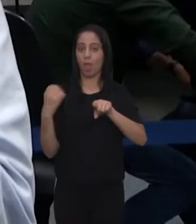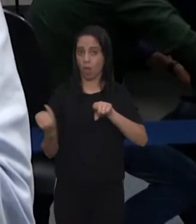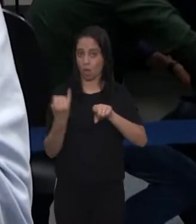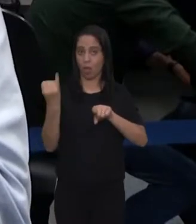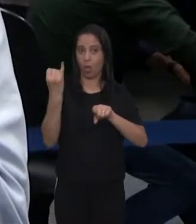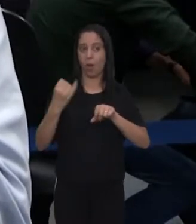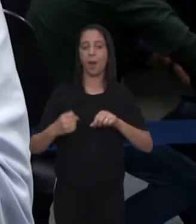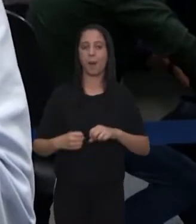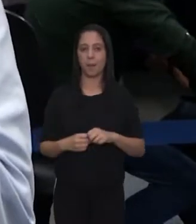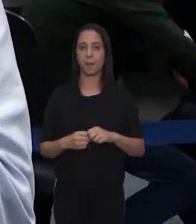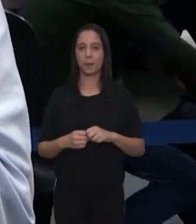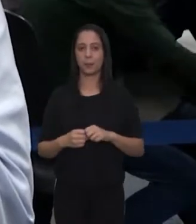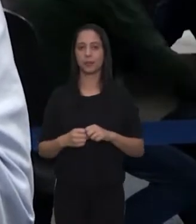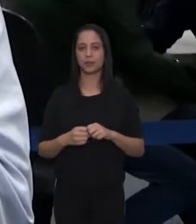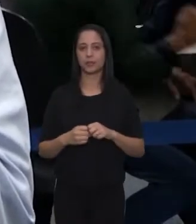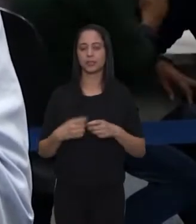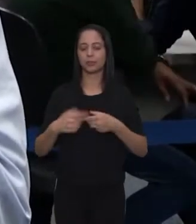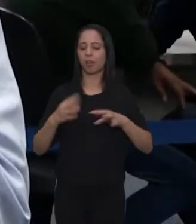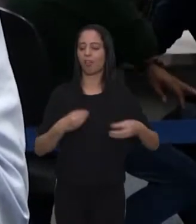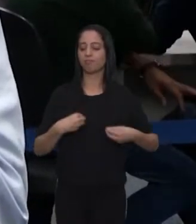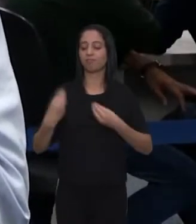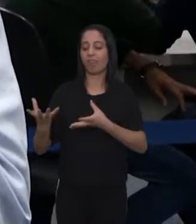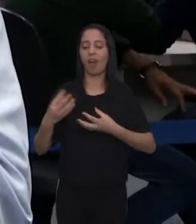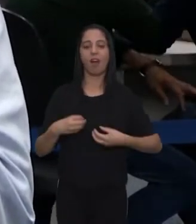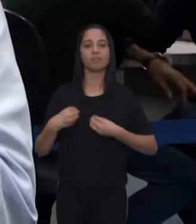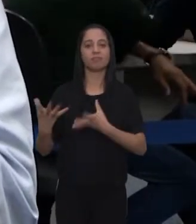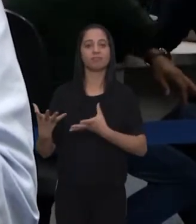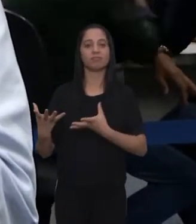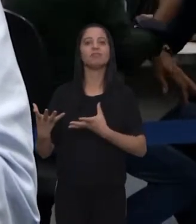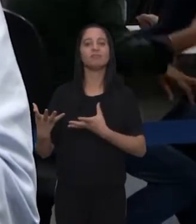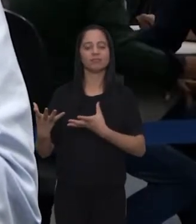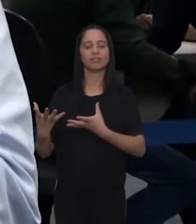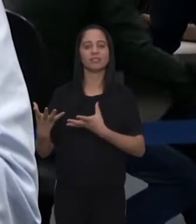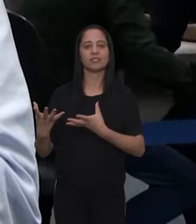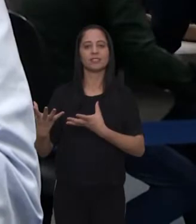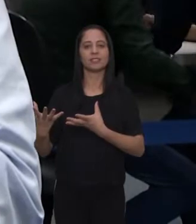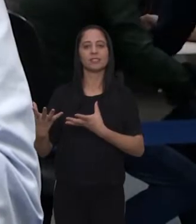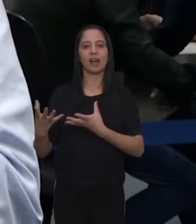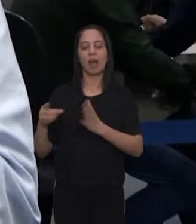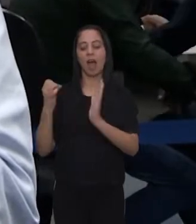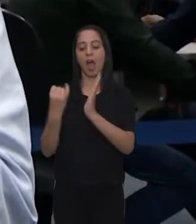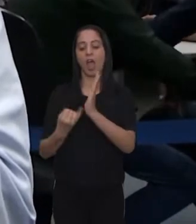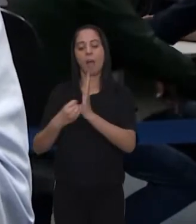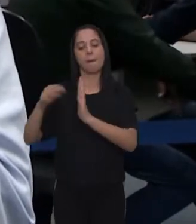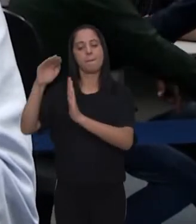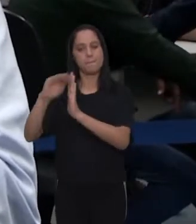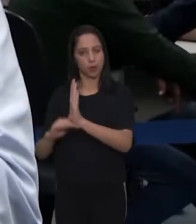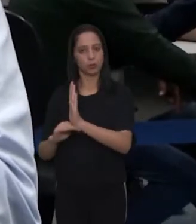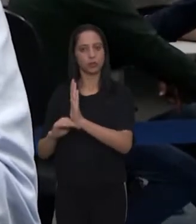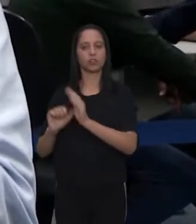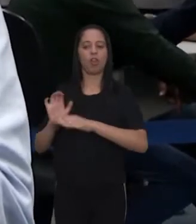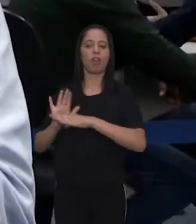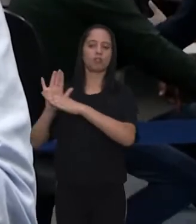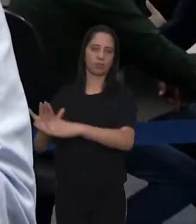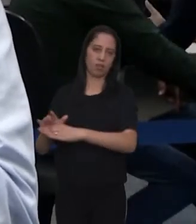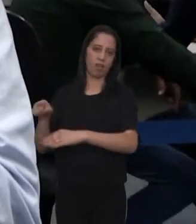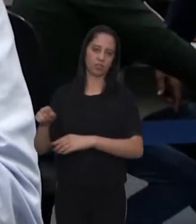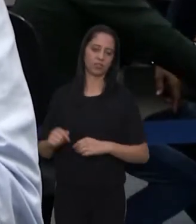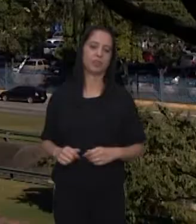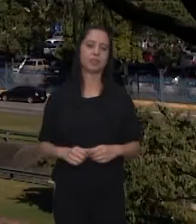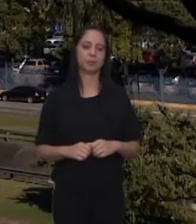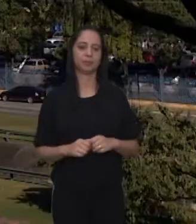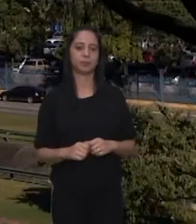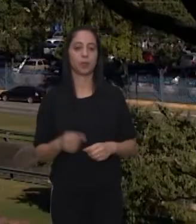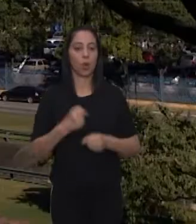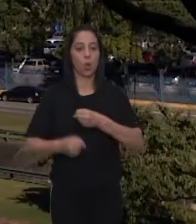importantíssima para que a gente possa fazer essa Justiça tributária também que é papel dessa casa que a vovó da prefeitura que e eu que o próprio